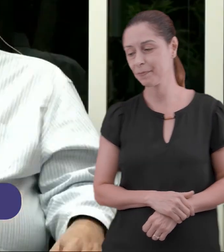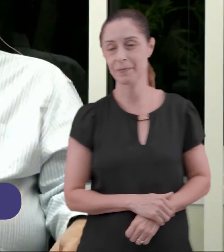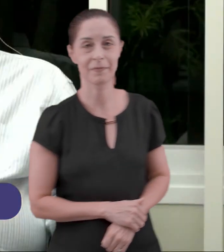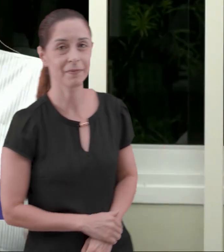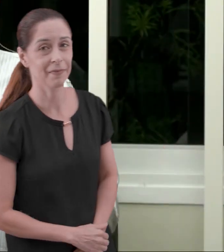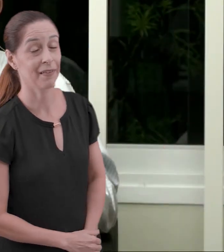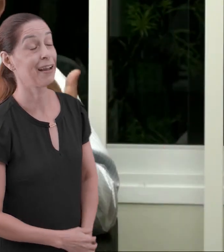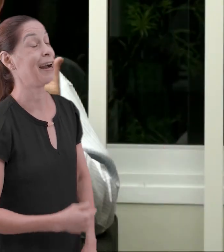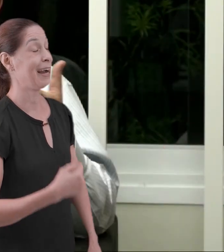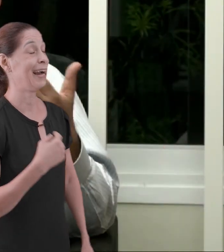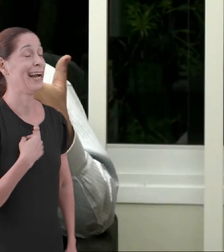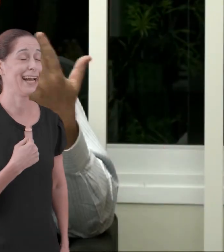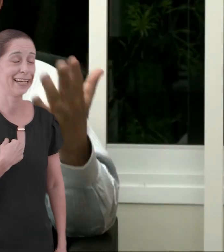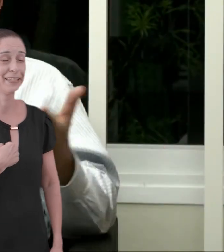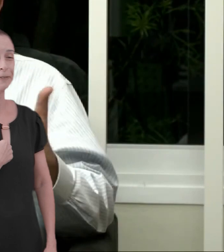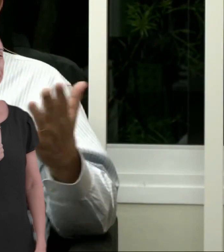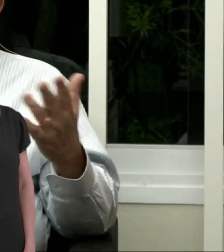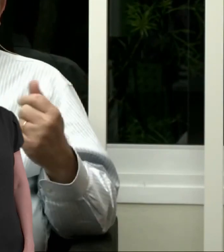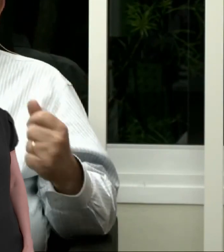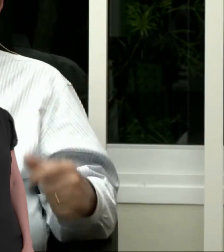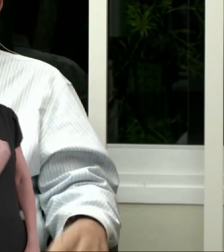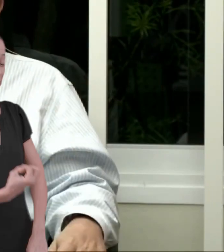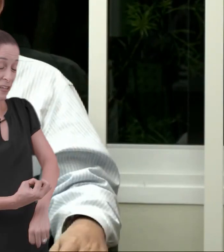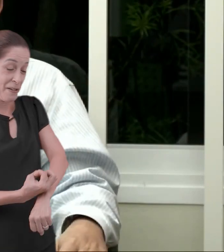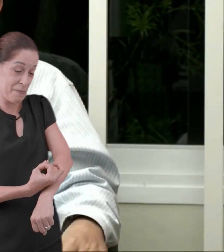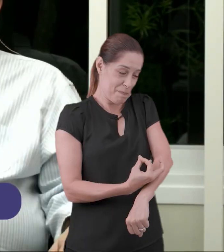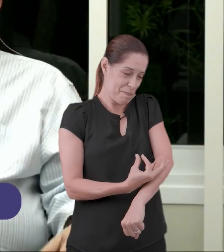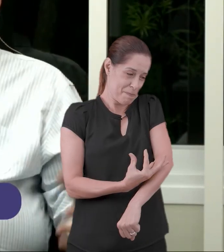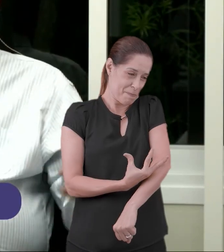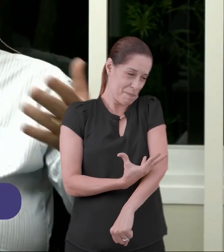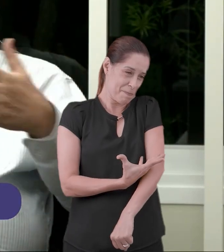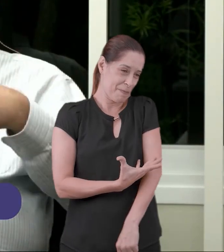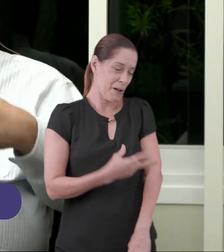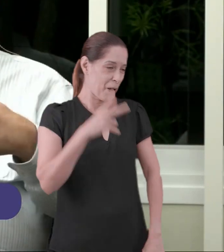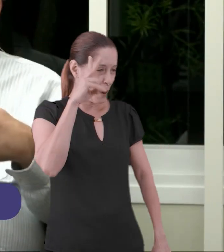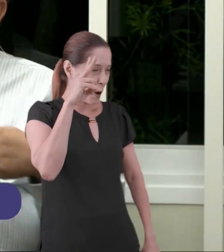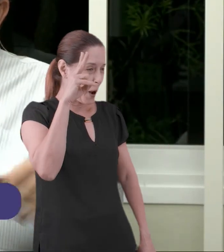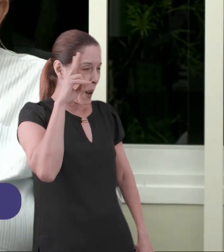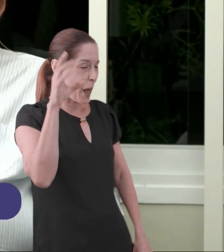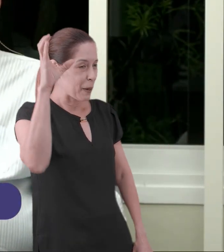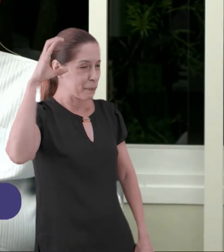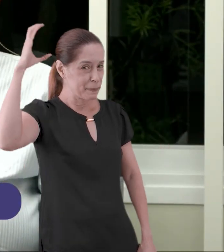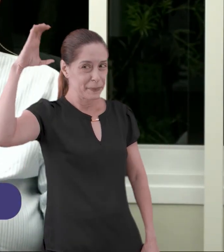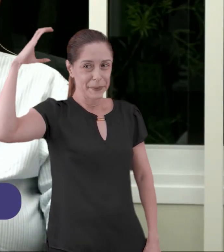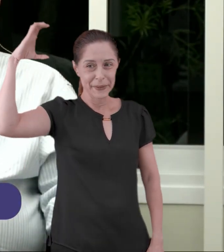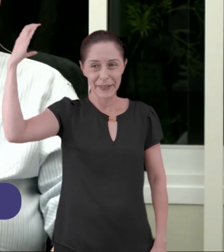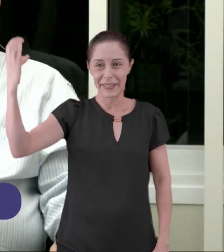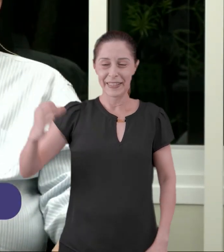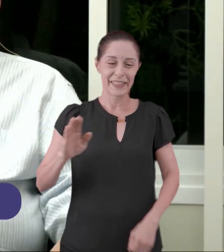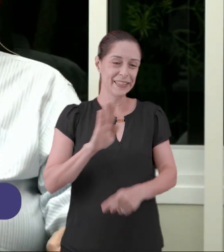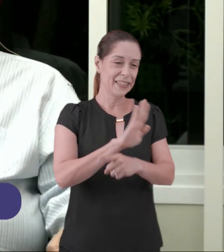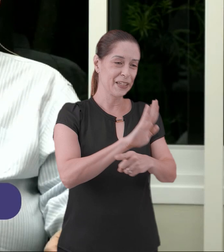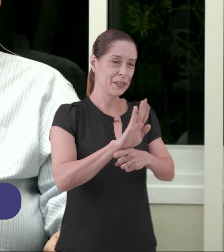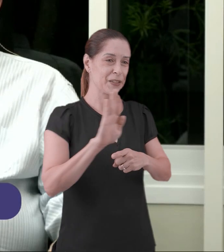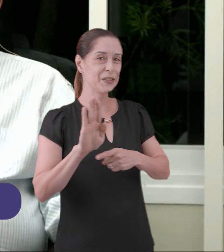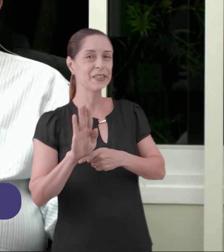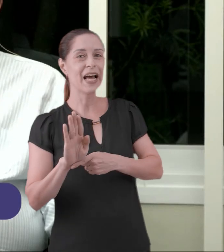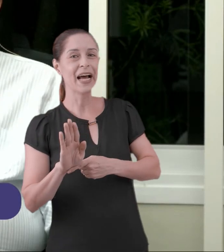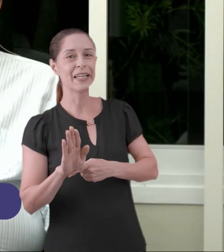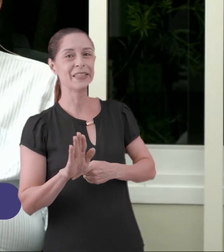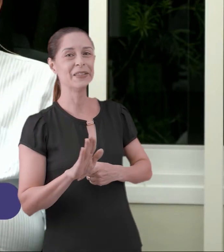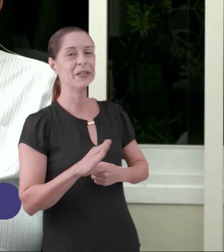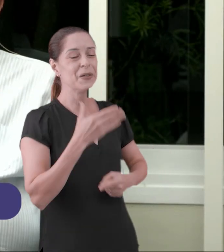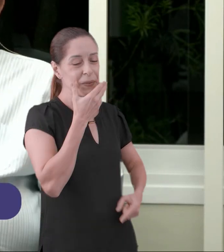Eu me emocionei muito, até me emociono quando eu lembro de ver a Cidinha abraçado com ele lá e ele participando, né, da